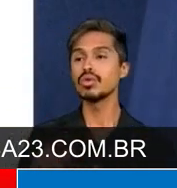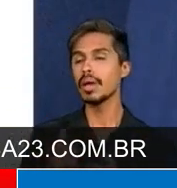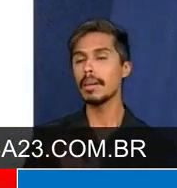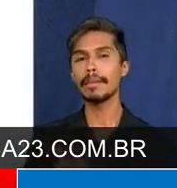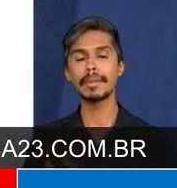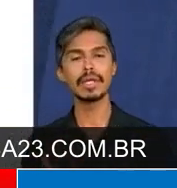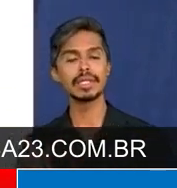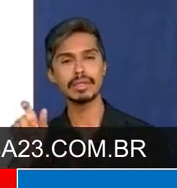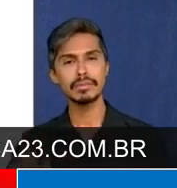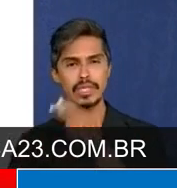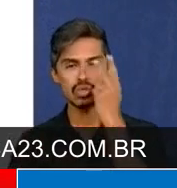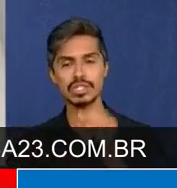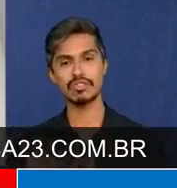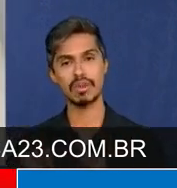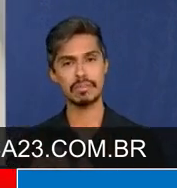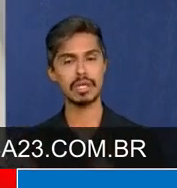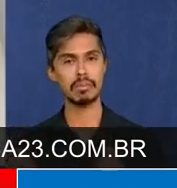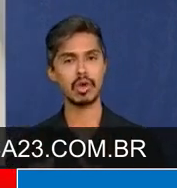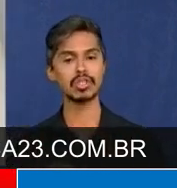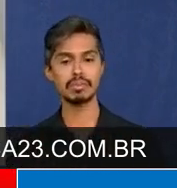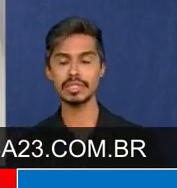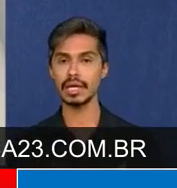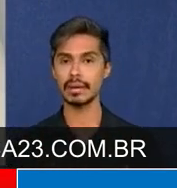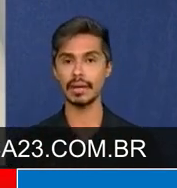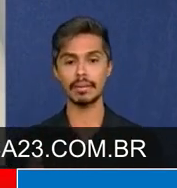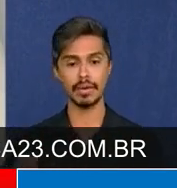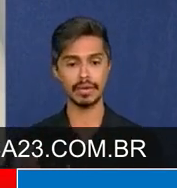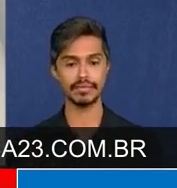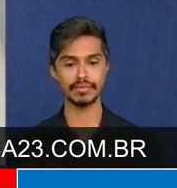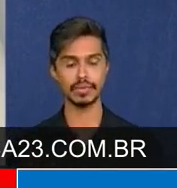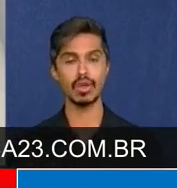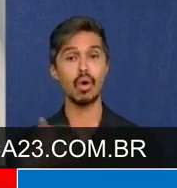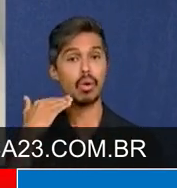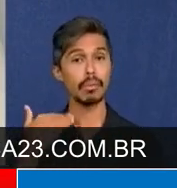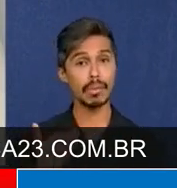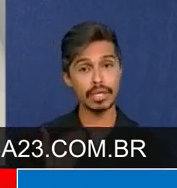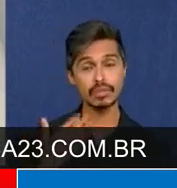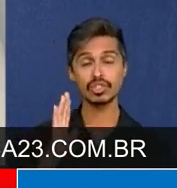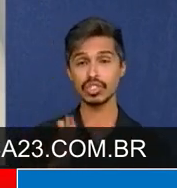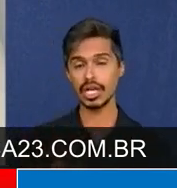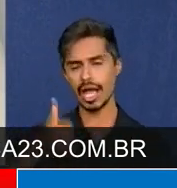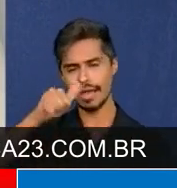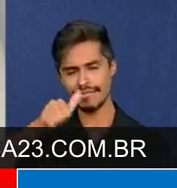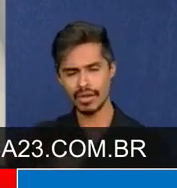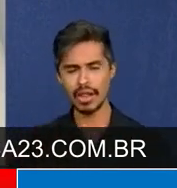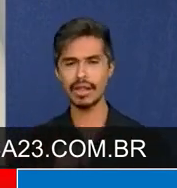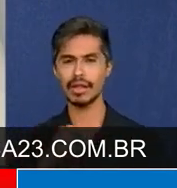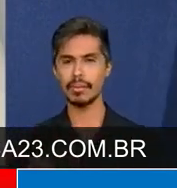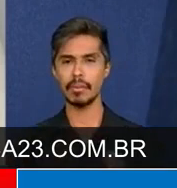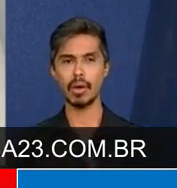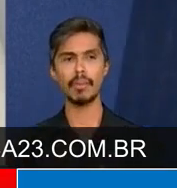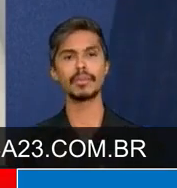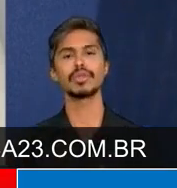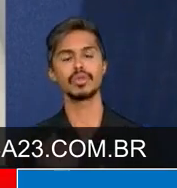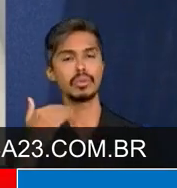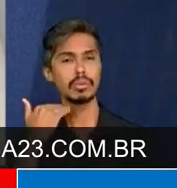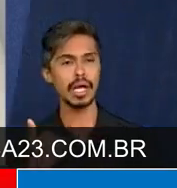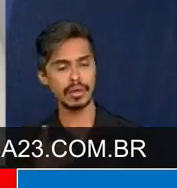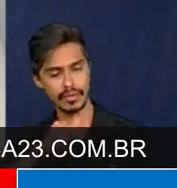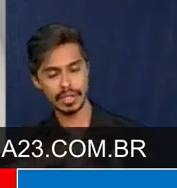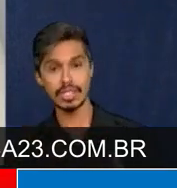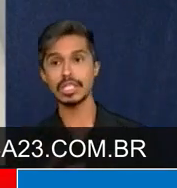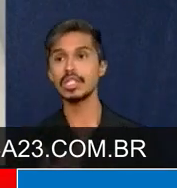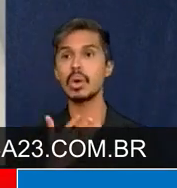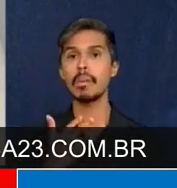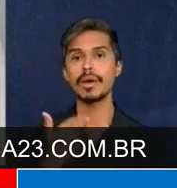transparência nas contas conjuntas. Os bancos têm evoluído nesse tipo de análise bancária para que não se tenha